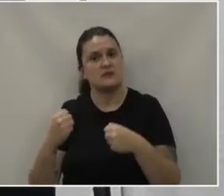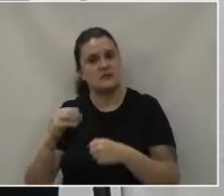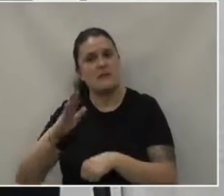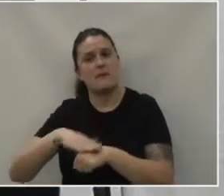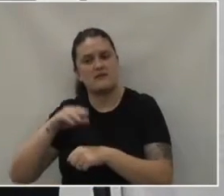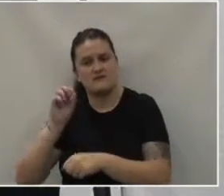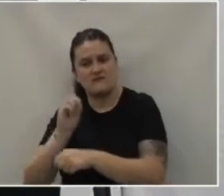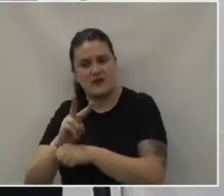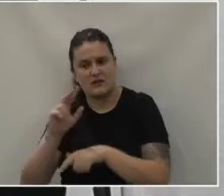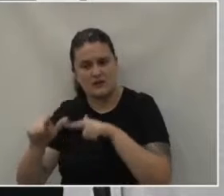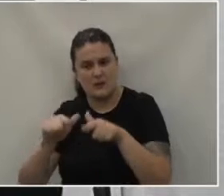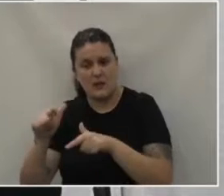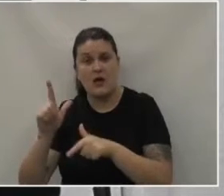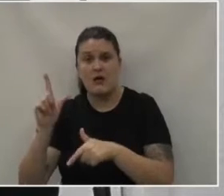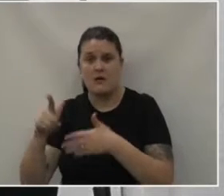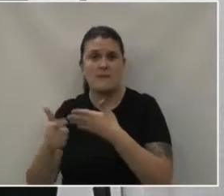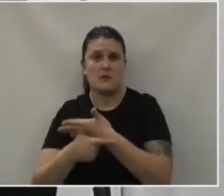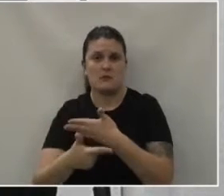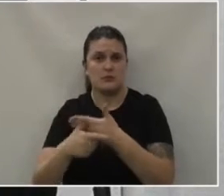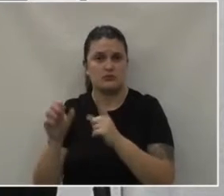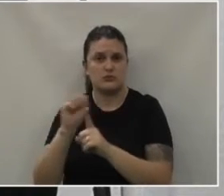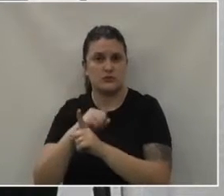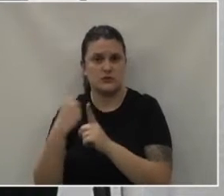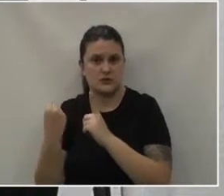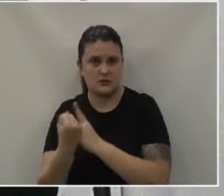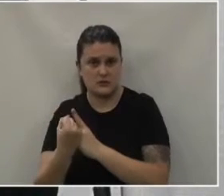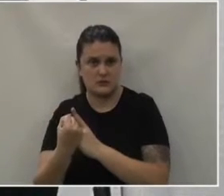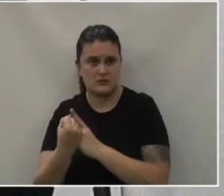gerar lucro, é o papel social da empresa.